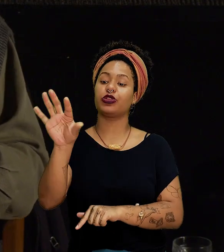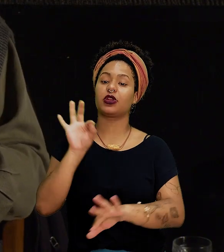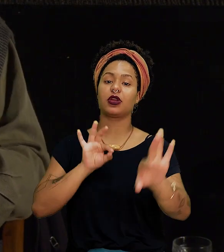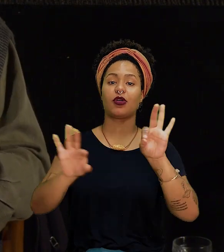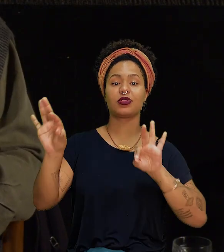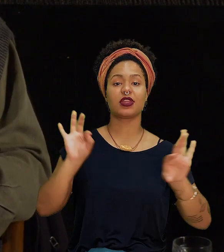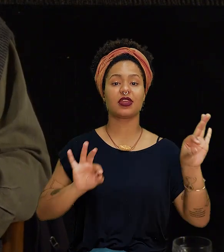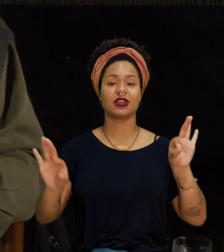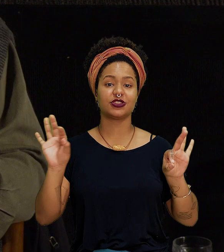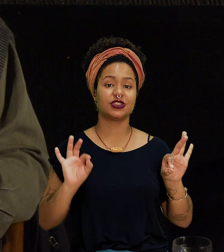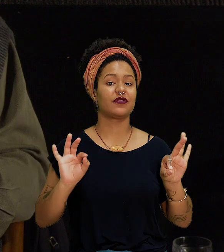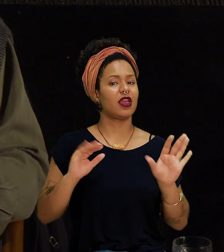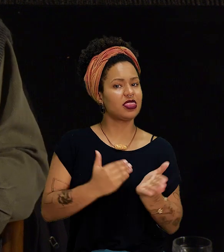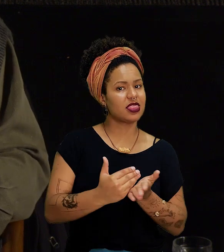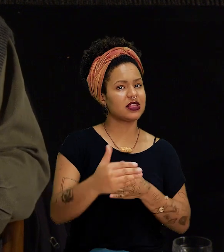alternativas,